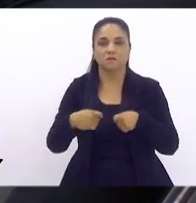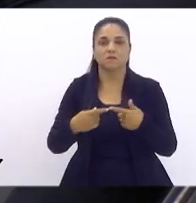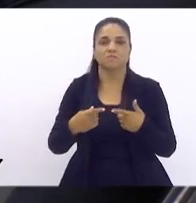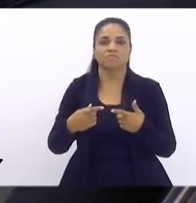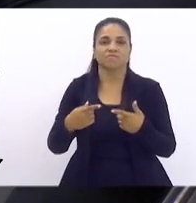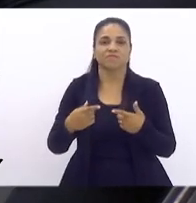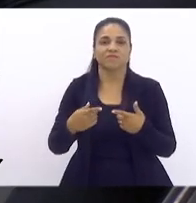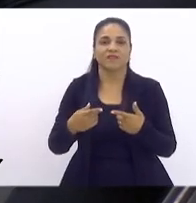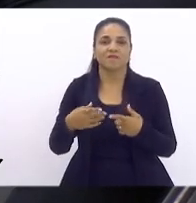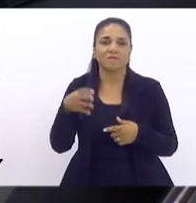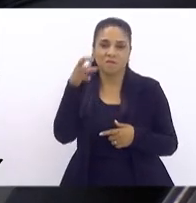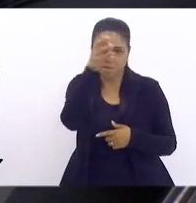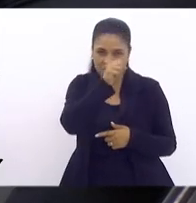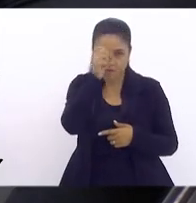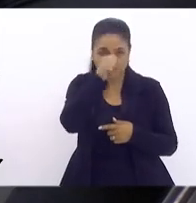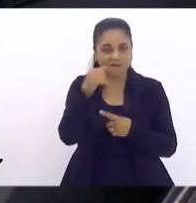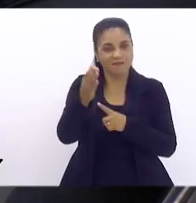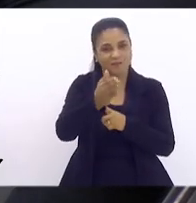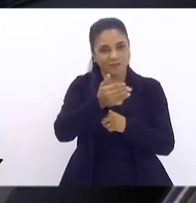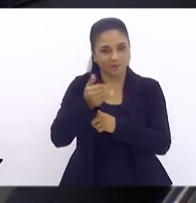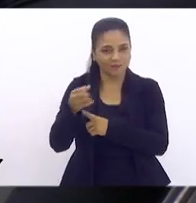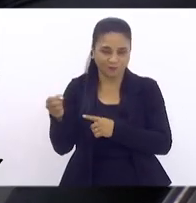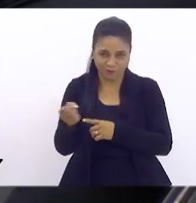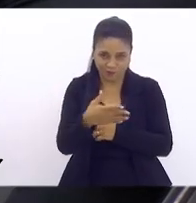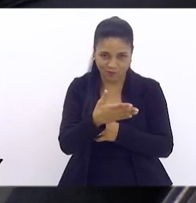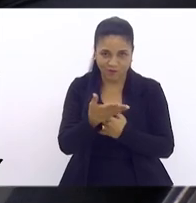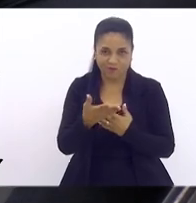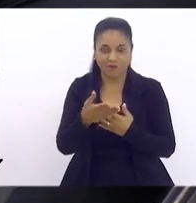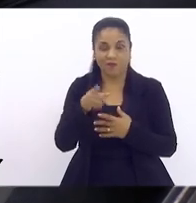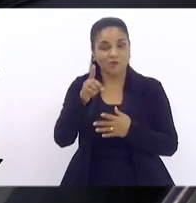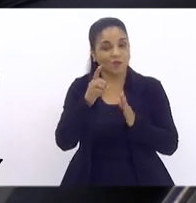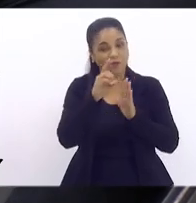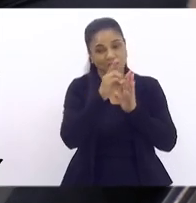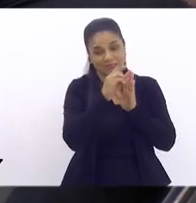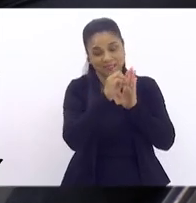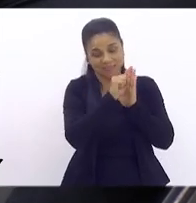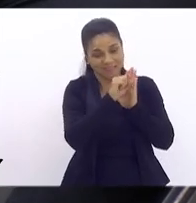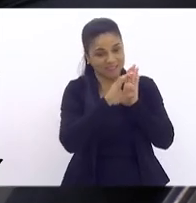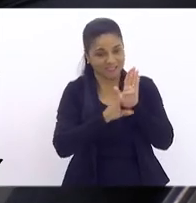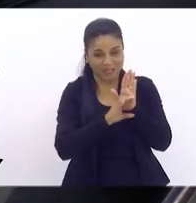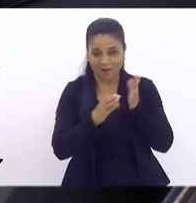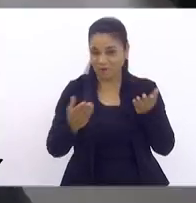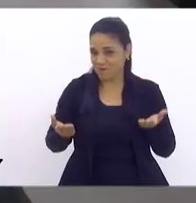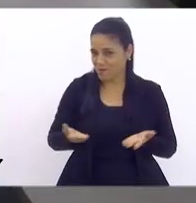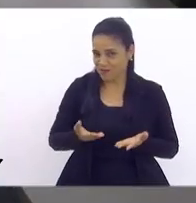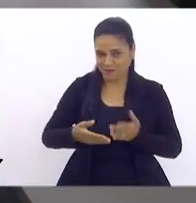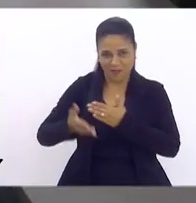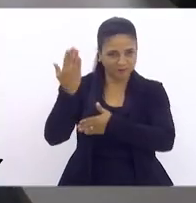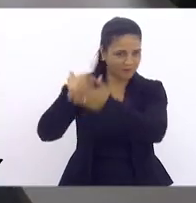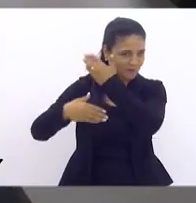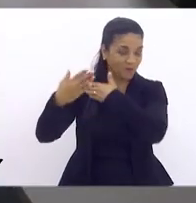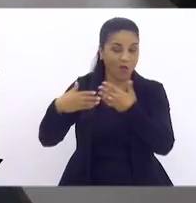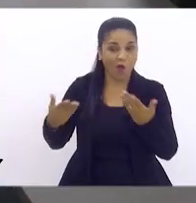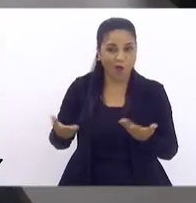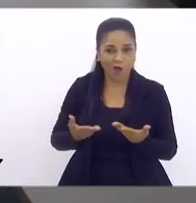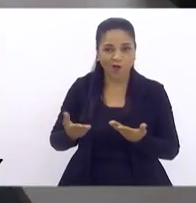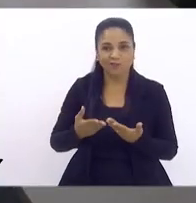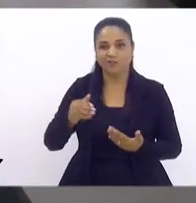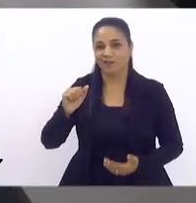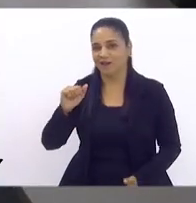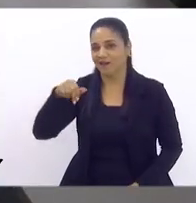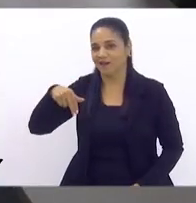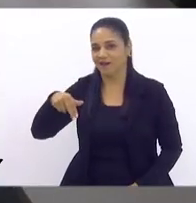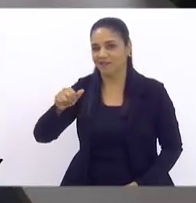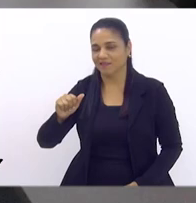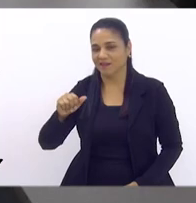também para essas novas dinâmicas a senhora é analógico perfeito Deputado eu